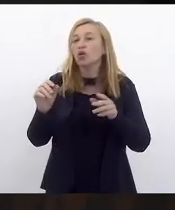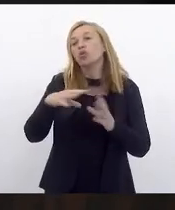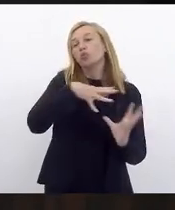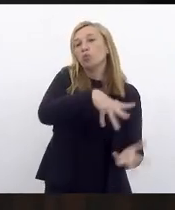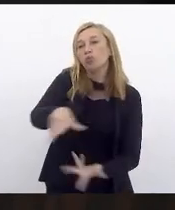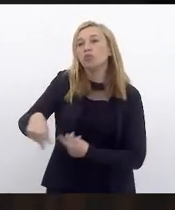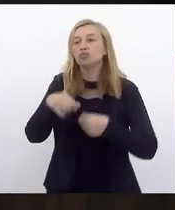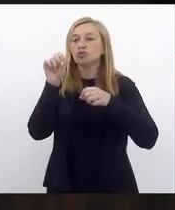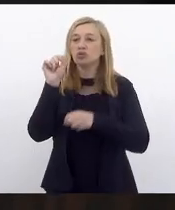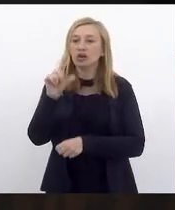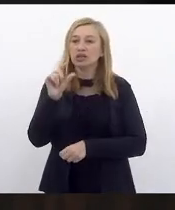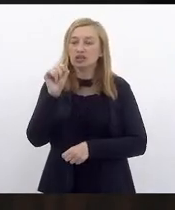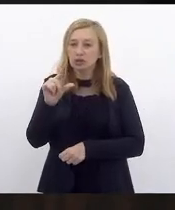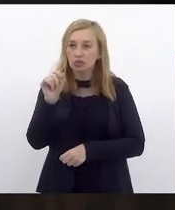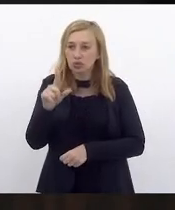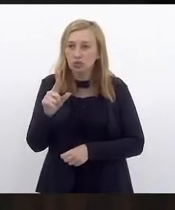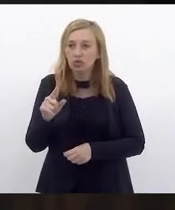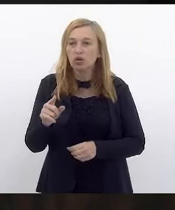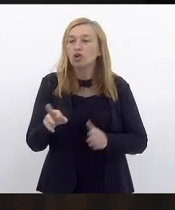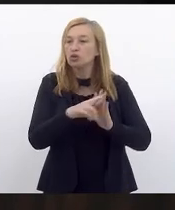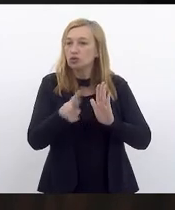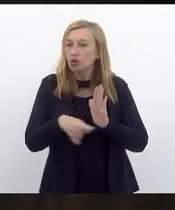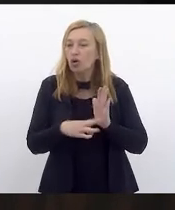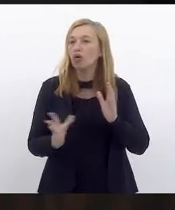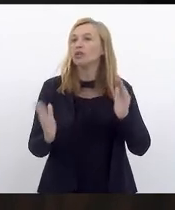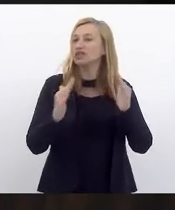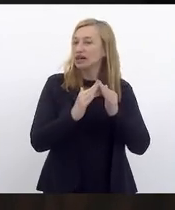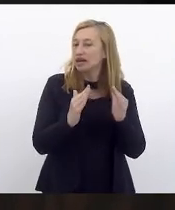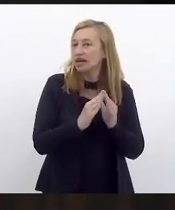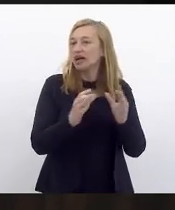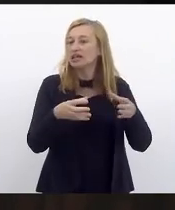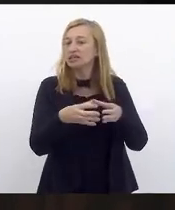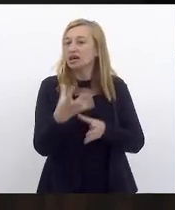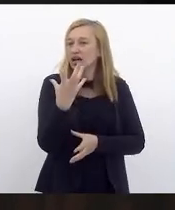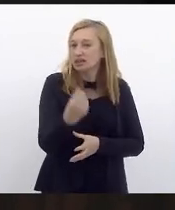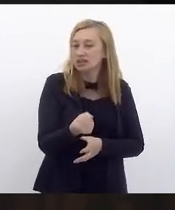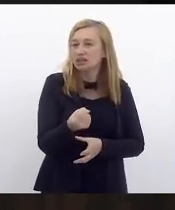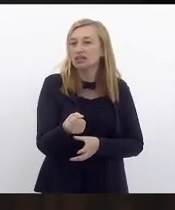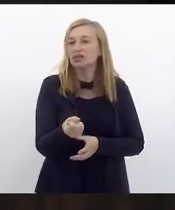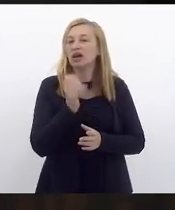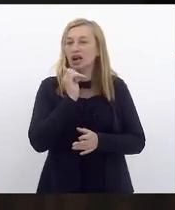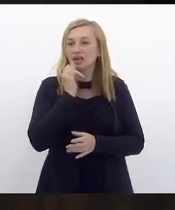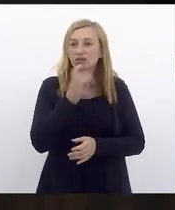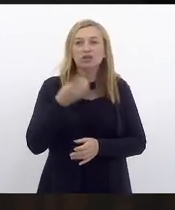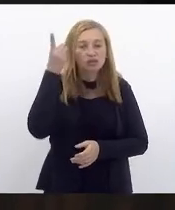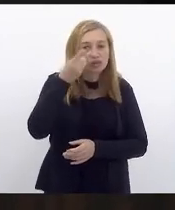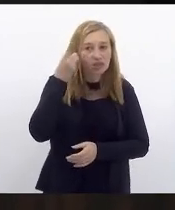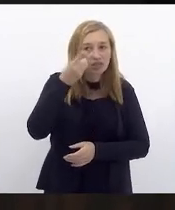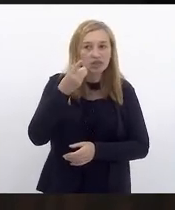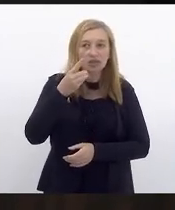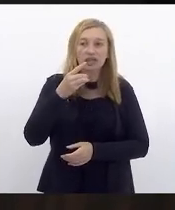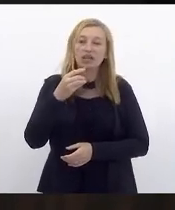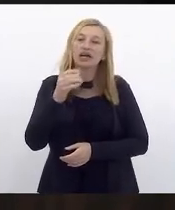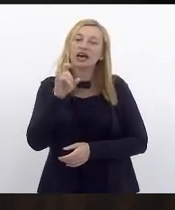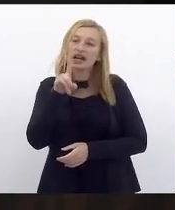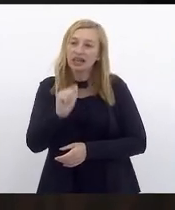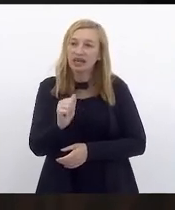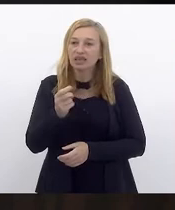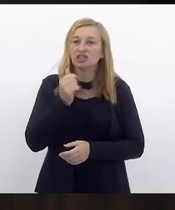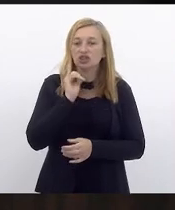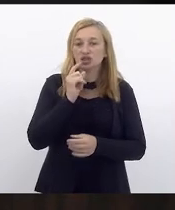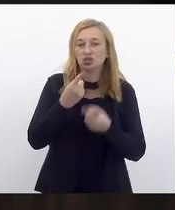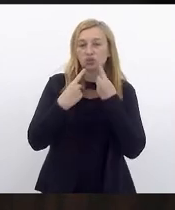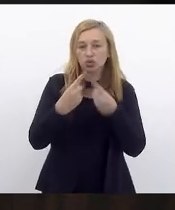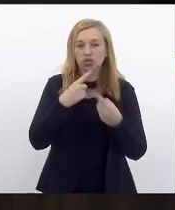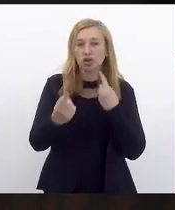Parecer da comissão de normas internas e proposições externas é favorável. relator deputado Márcio Canella. Em discussão,